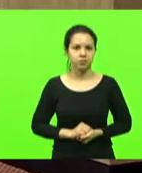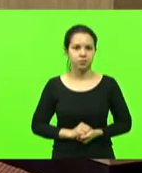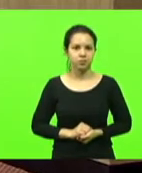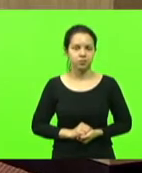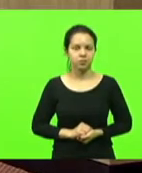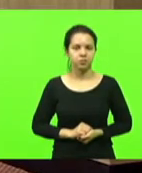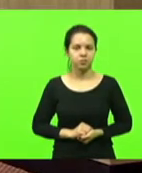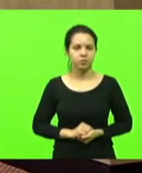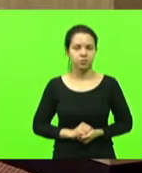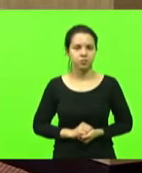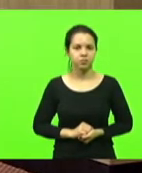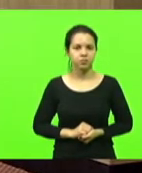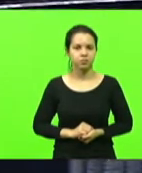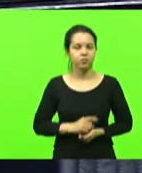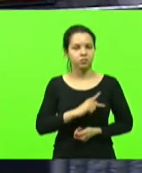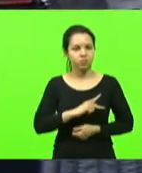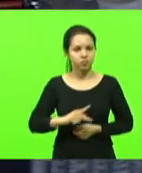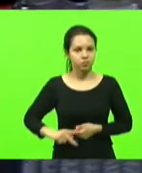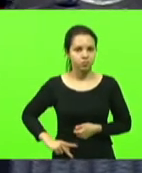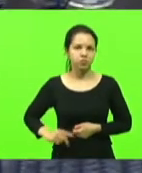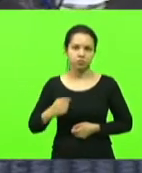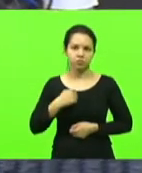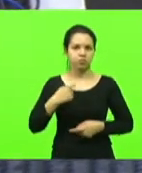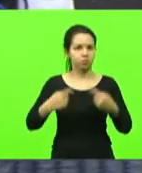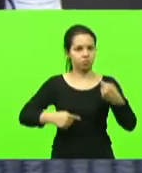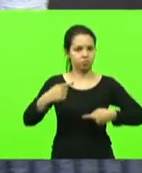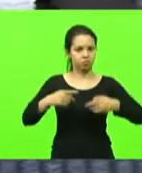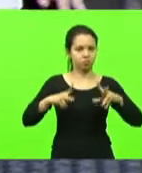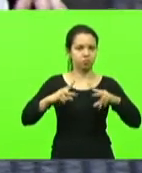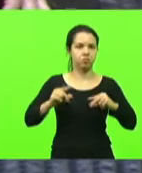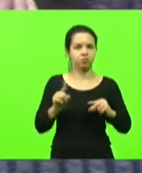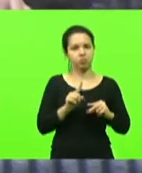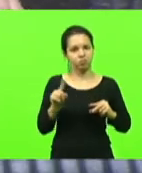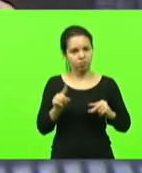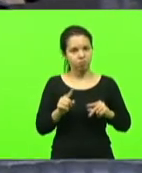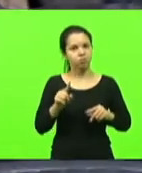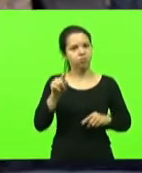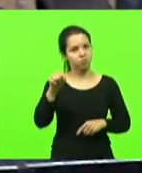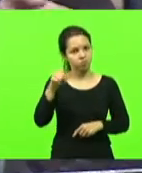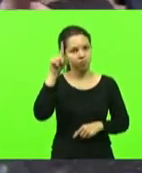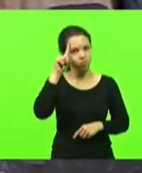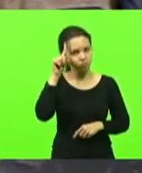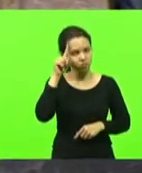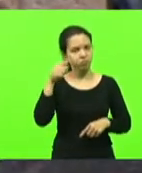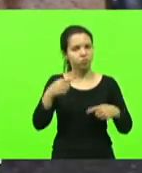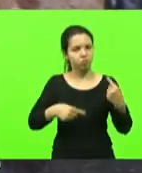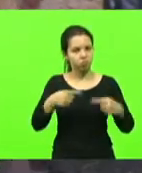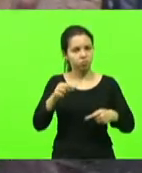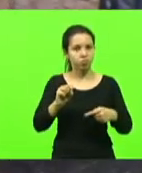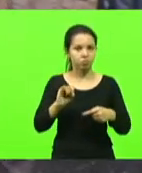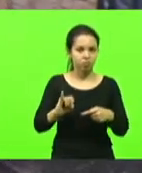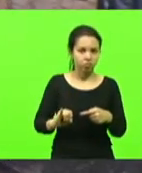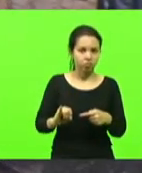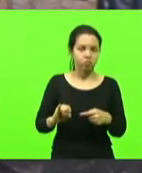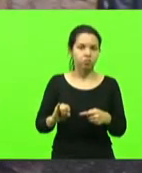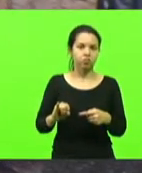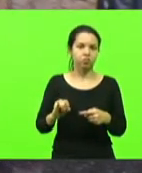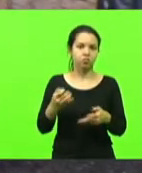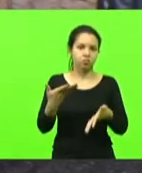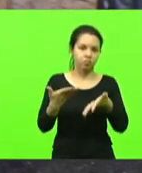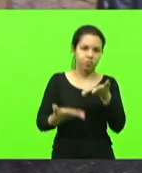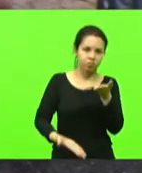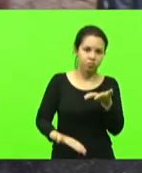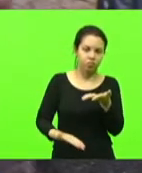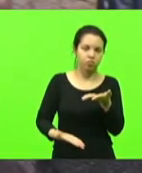Presidente, eu não vou discutir o mérito mesmo, o mérito a gente vai discutir no dia ali mesmo. Ali. Se ele perdeu